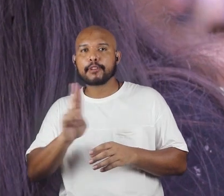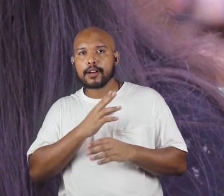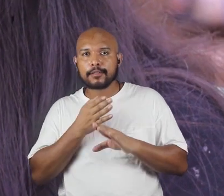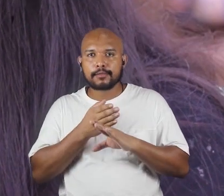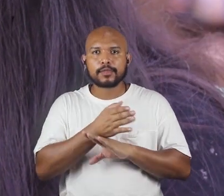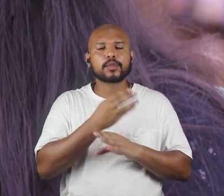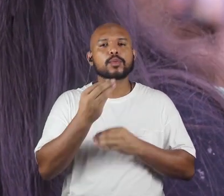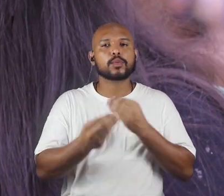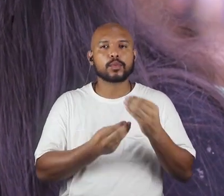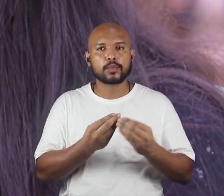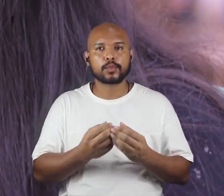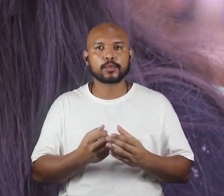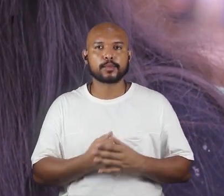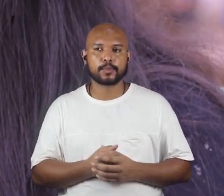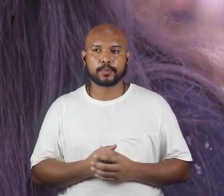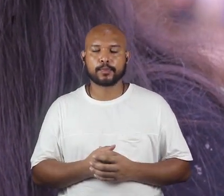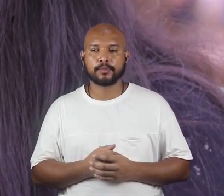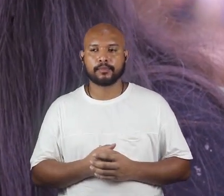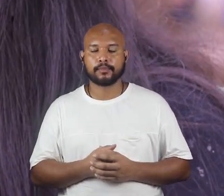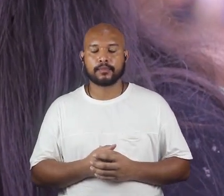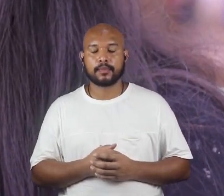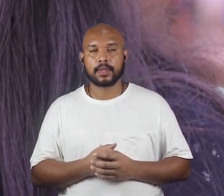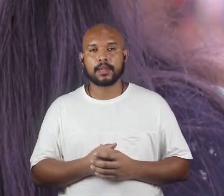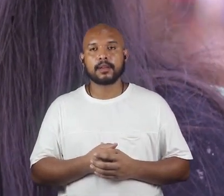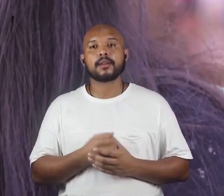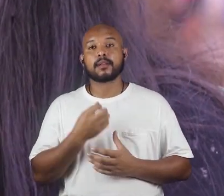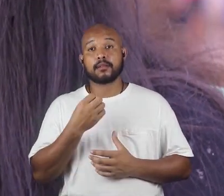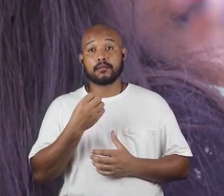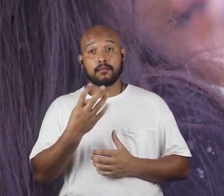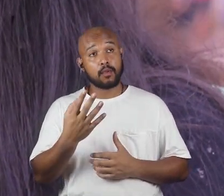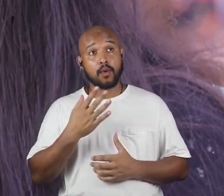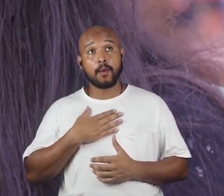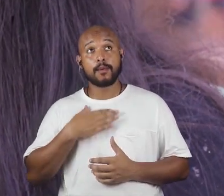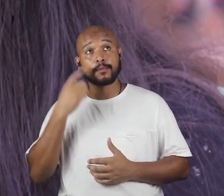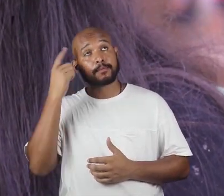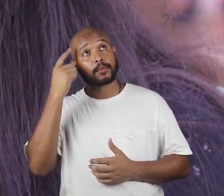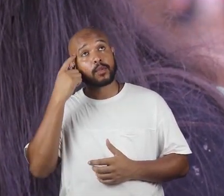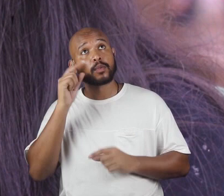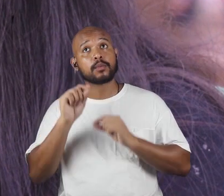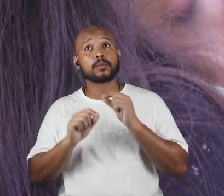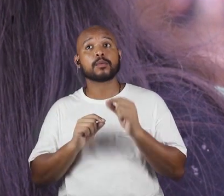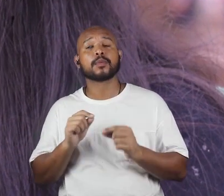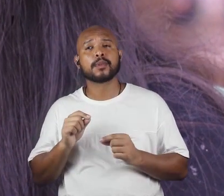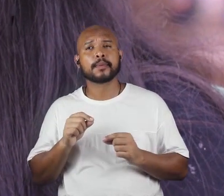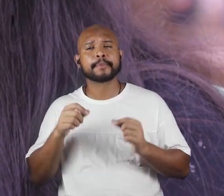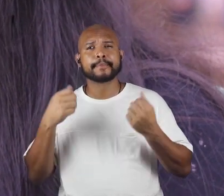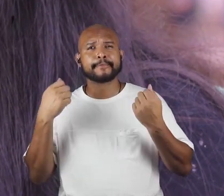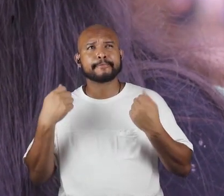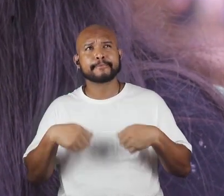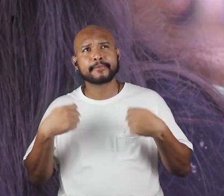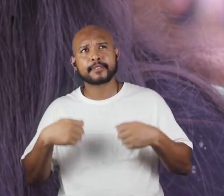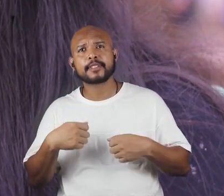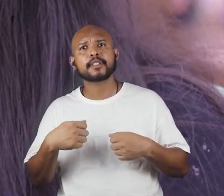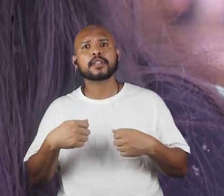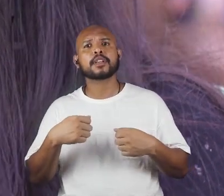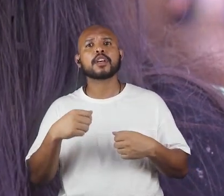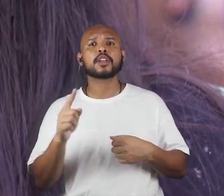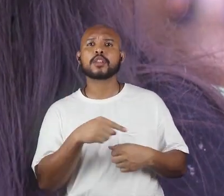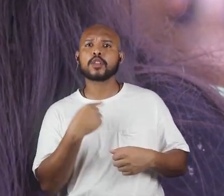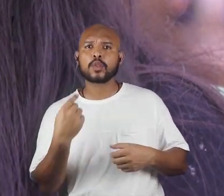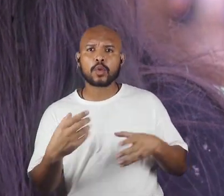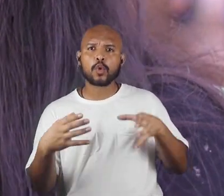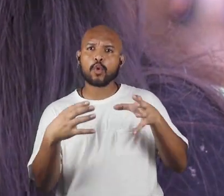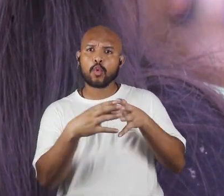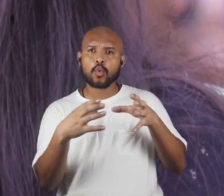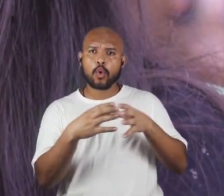Bom, não, eu acho que no meu ver, eu acho que deveria ter mais, assim, um encontro